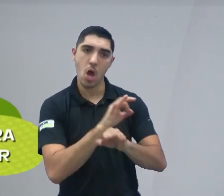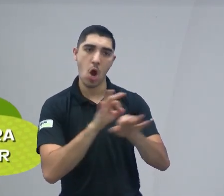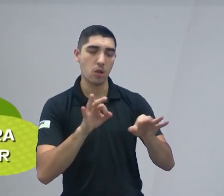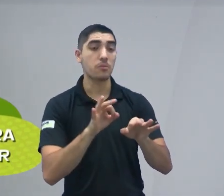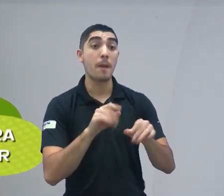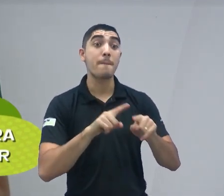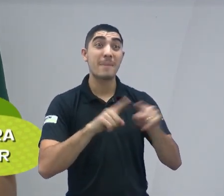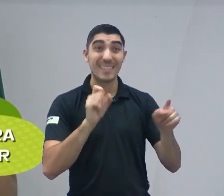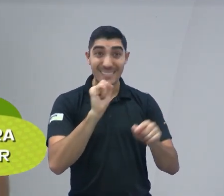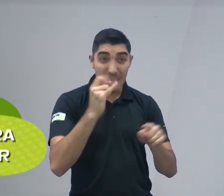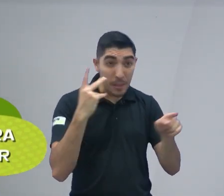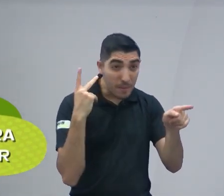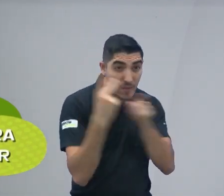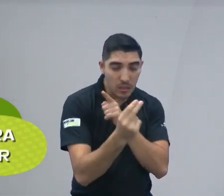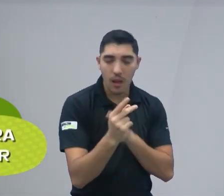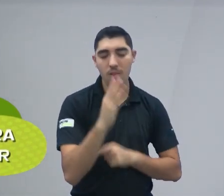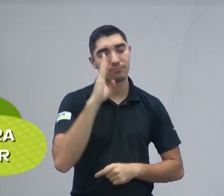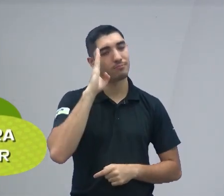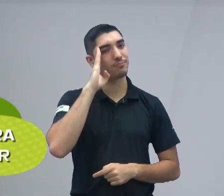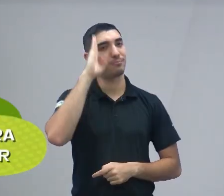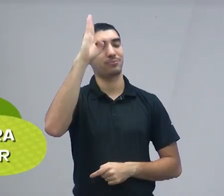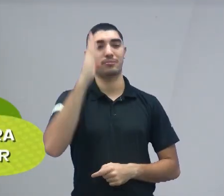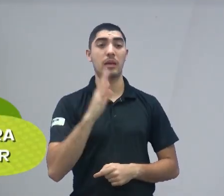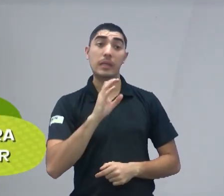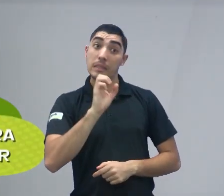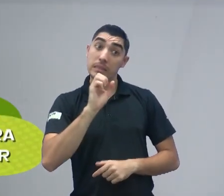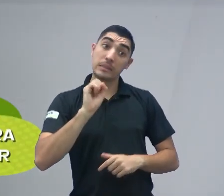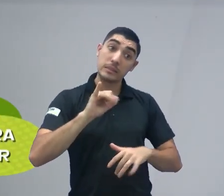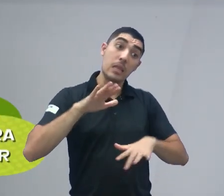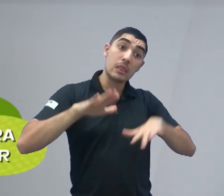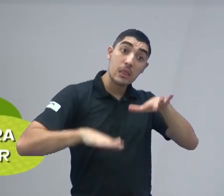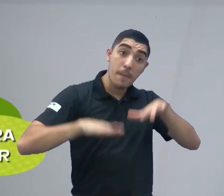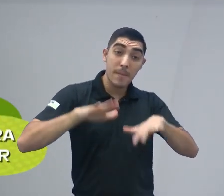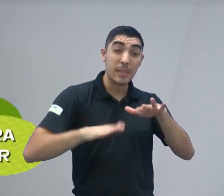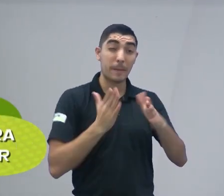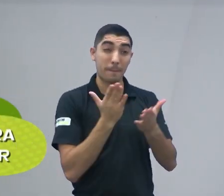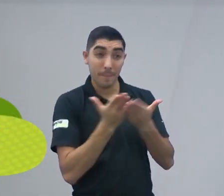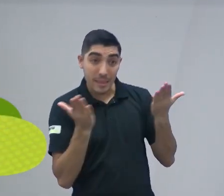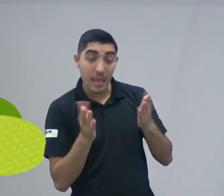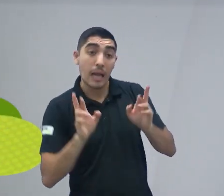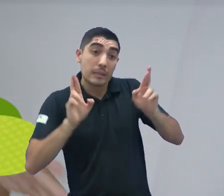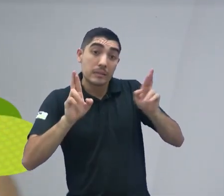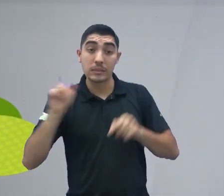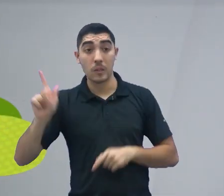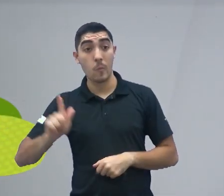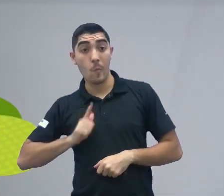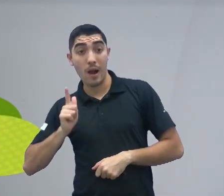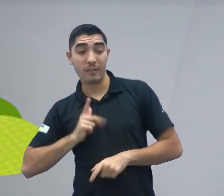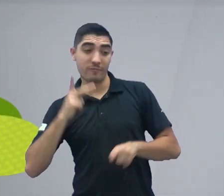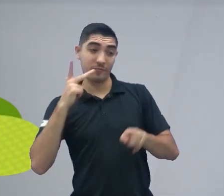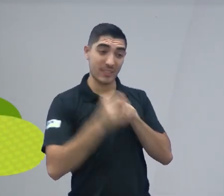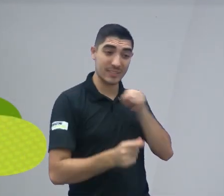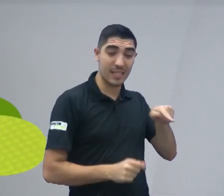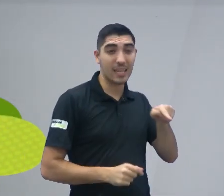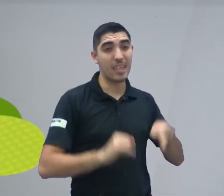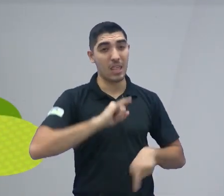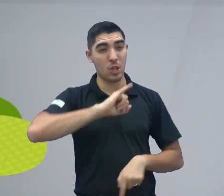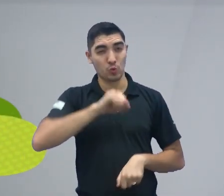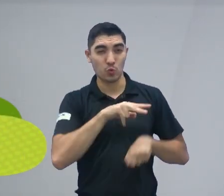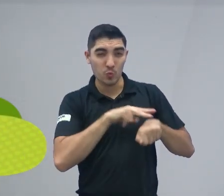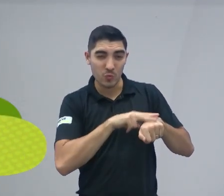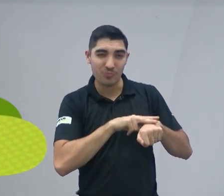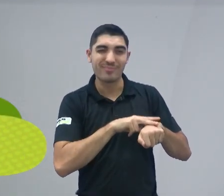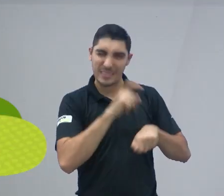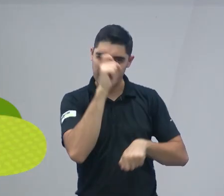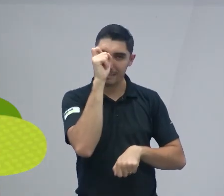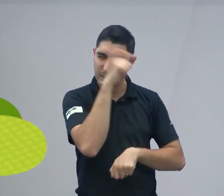também, e dependendo de uma derrota, vai ter que torcer para o Atlético Guaratinguetá ganhar do Juventude, coisa que provavelmente não deve acontecer, então São José tem